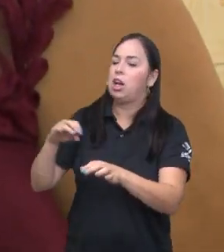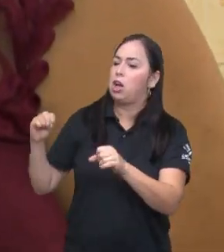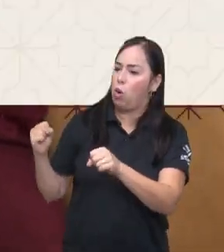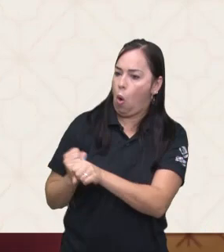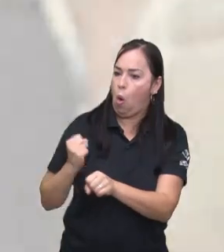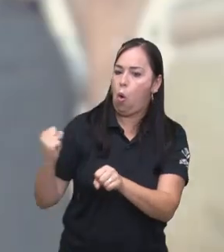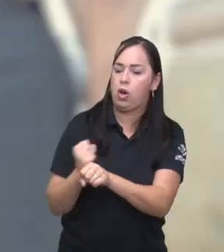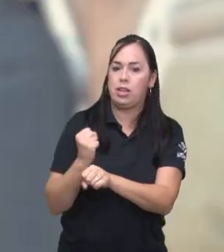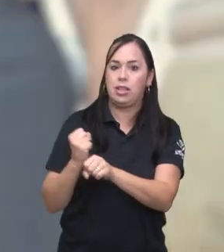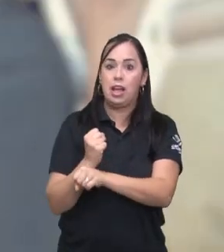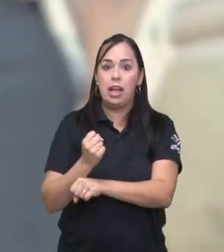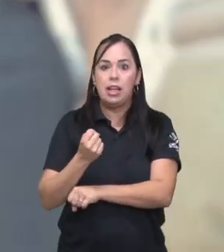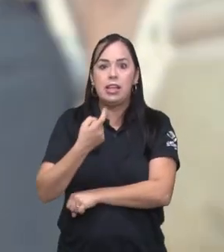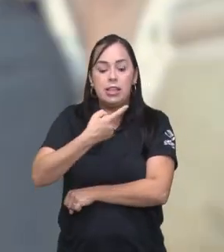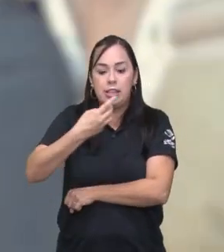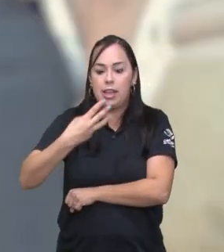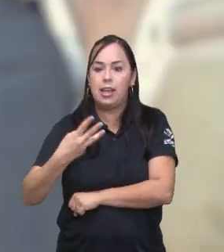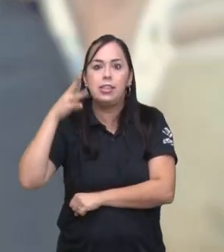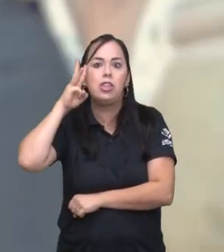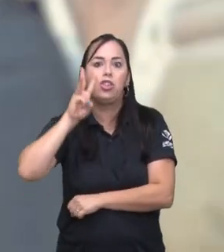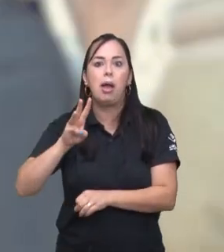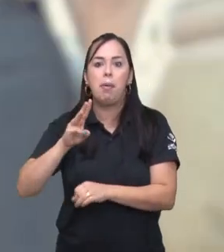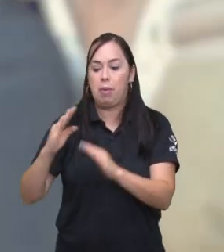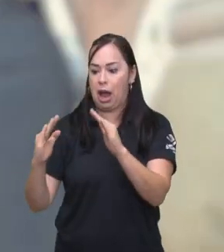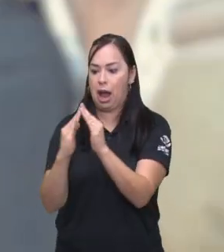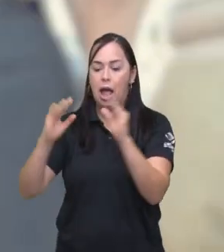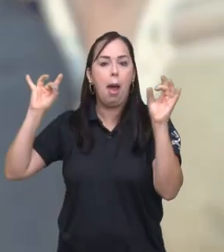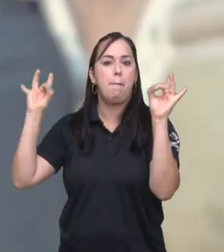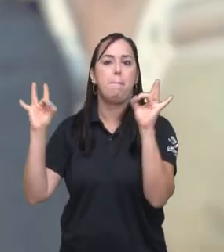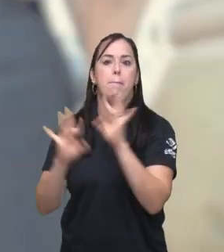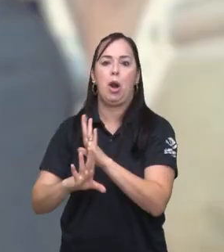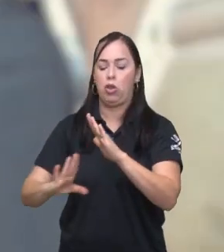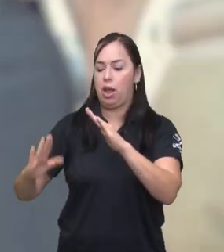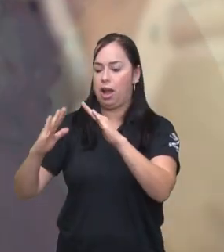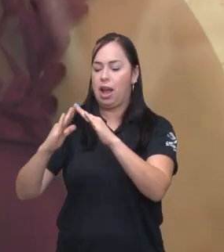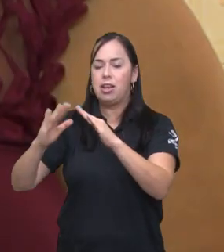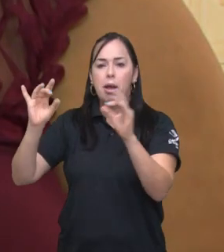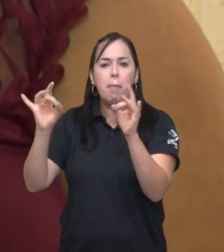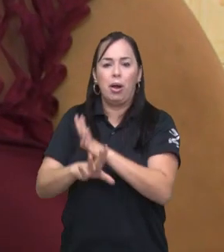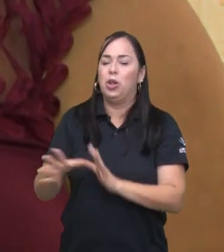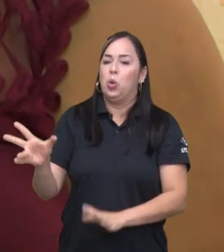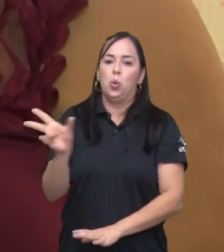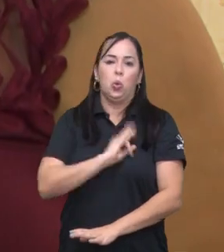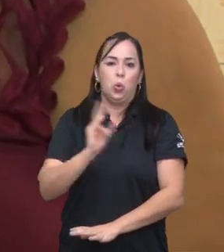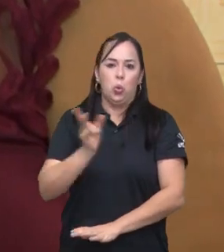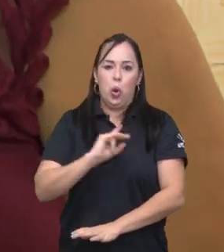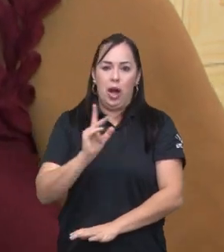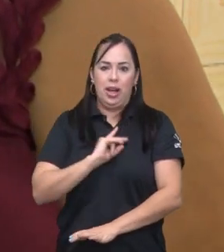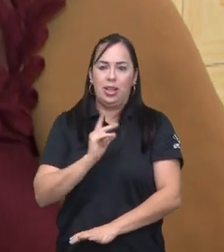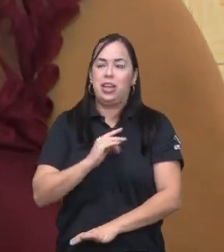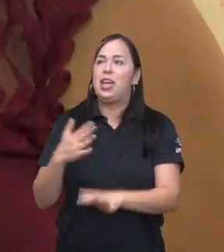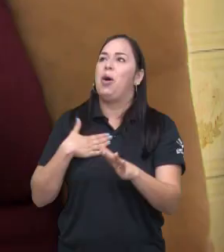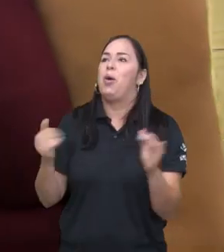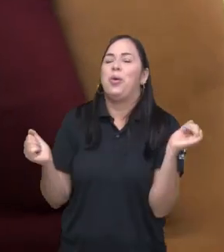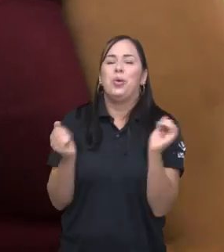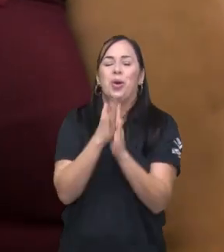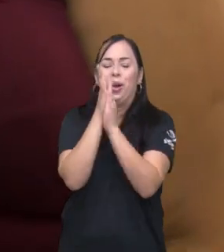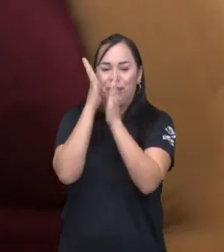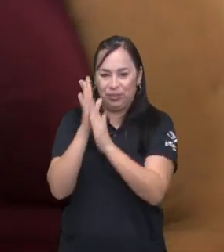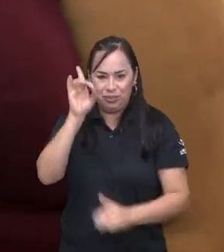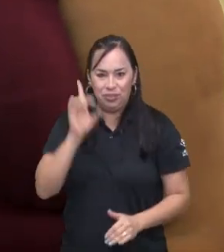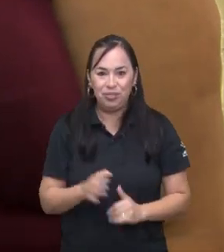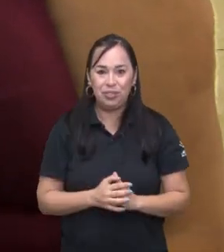aqui. 13 dias minha casa estava de pé, com um telhado, nossa, eu não sabia nem como louvava a Deus, sabe? Daí